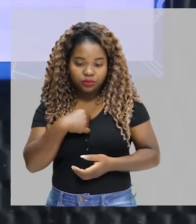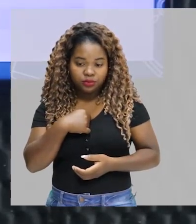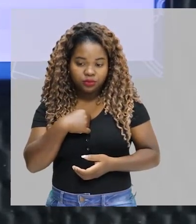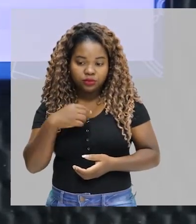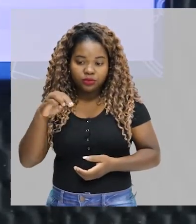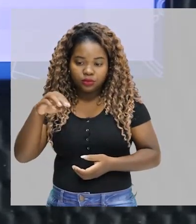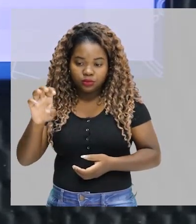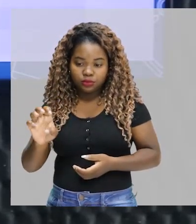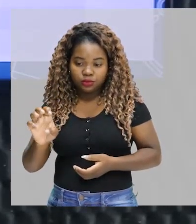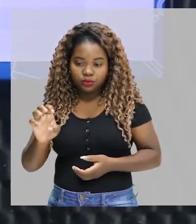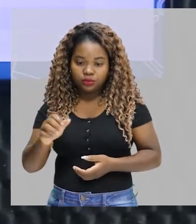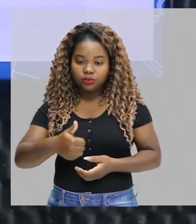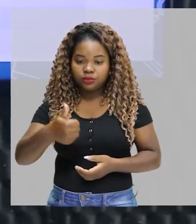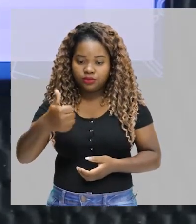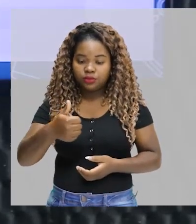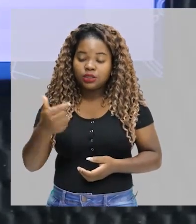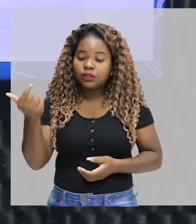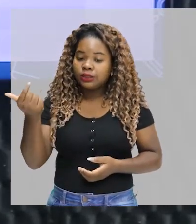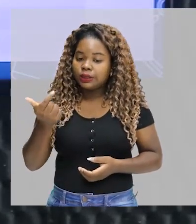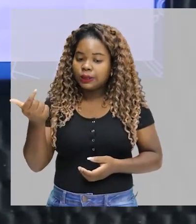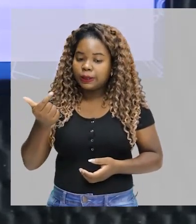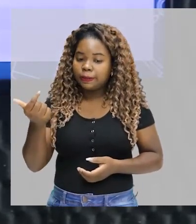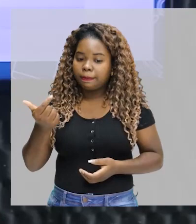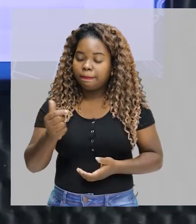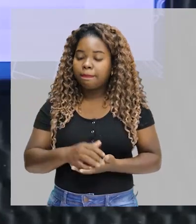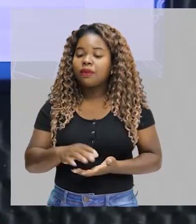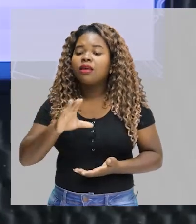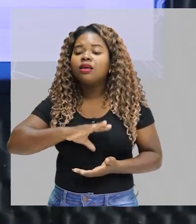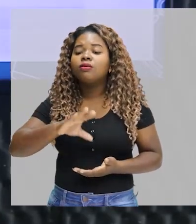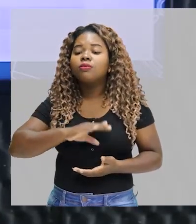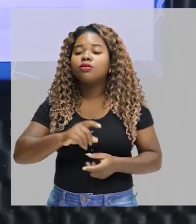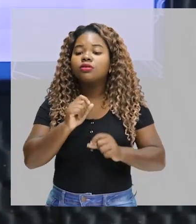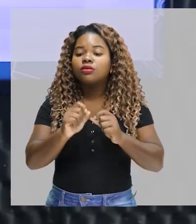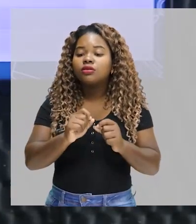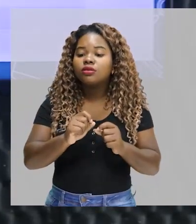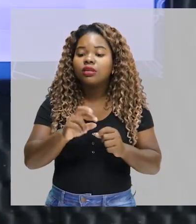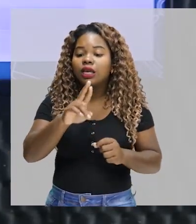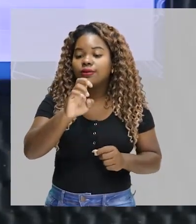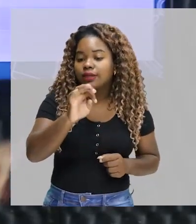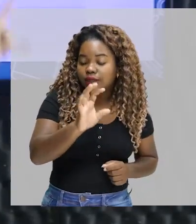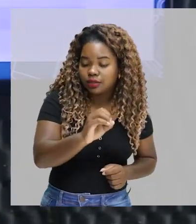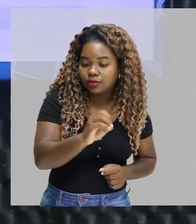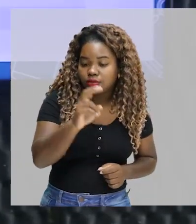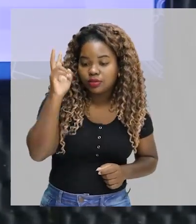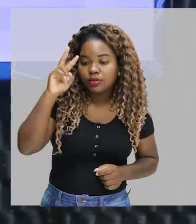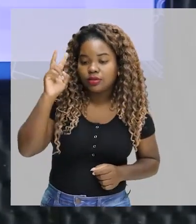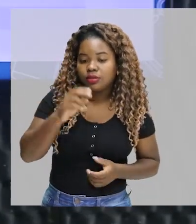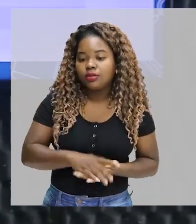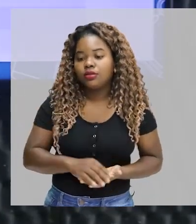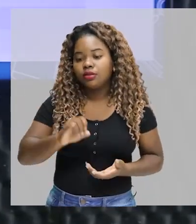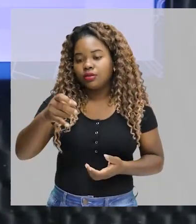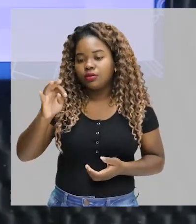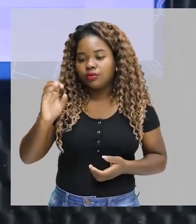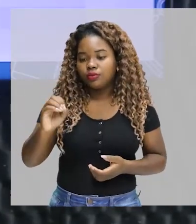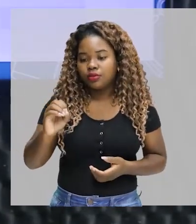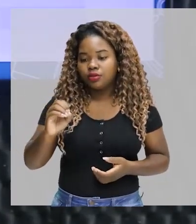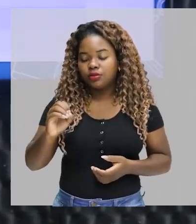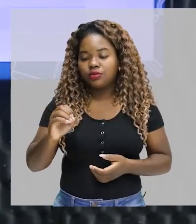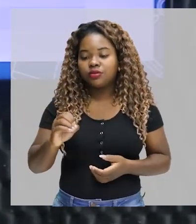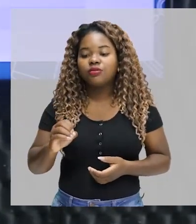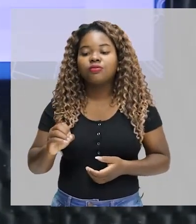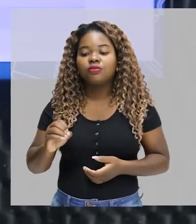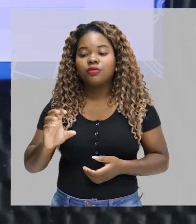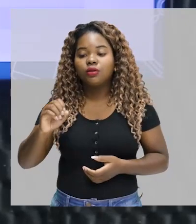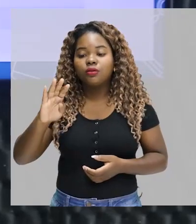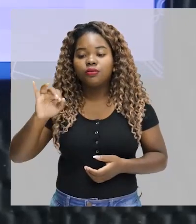objeto é o me. Pronome sujeito, em português, é o pronome pessoal do caso reto. E o pronome objeto é o pronome pessoal